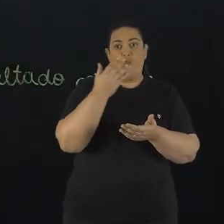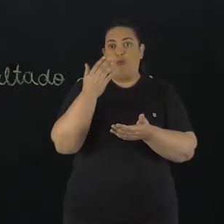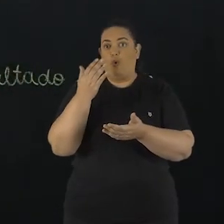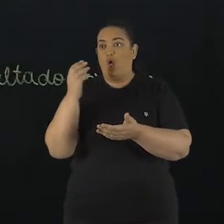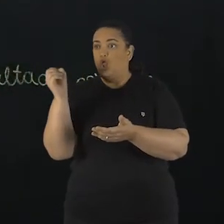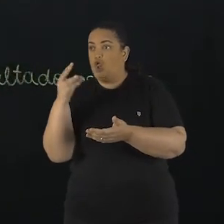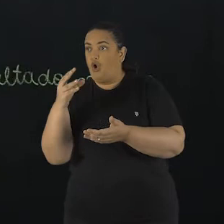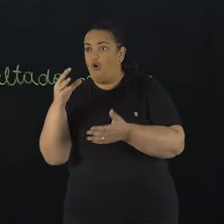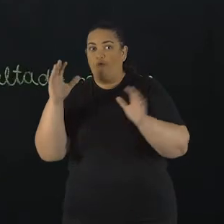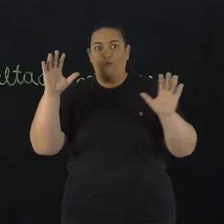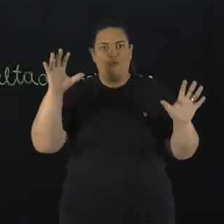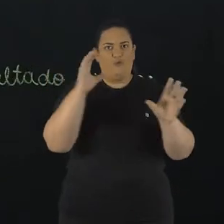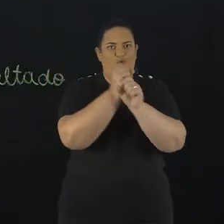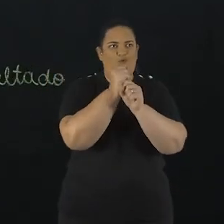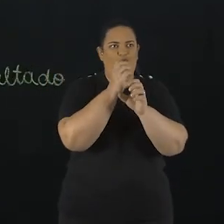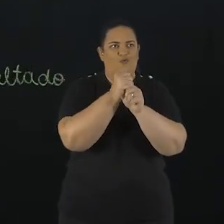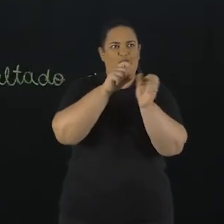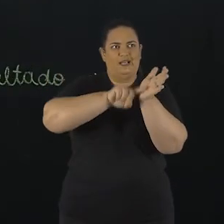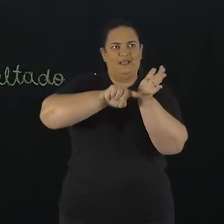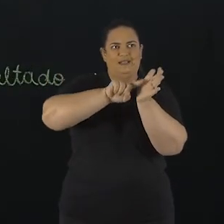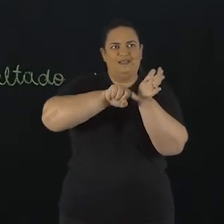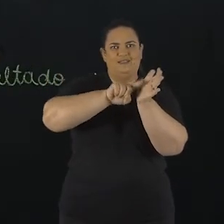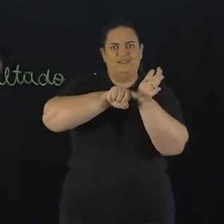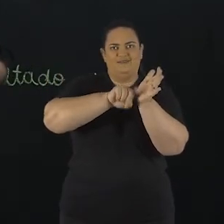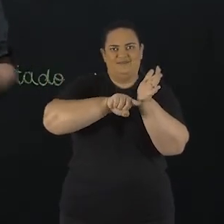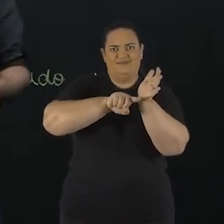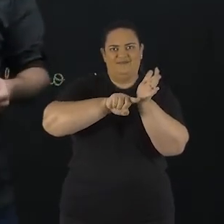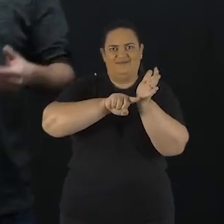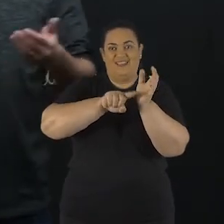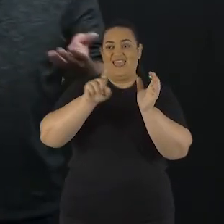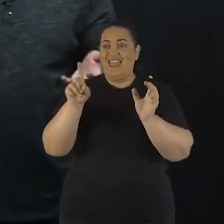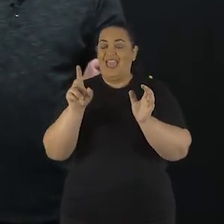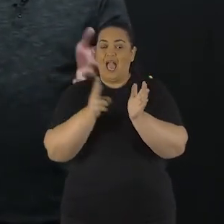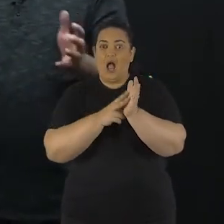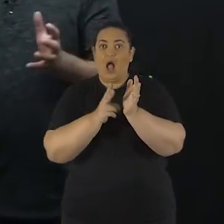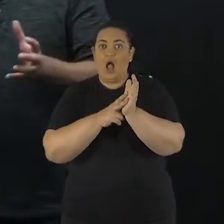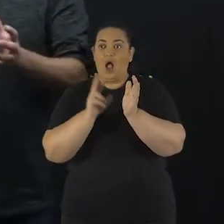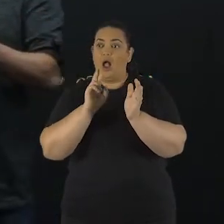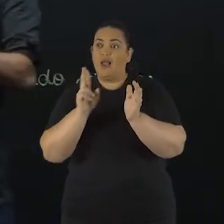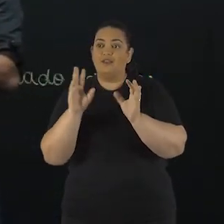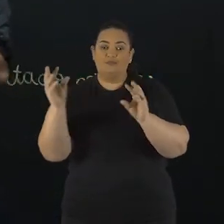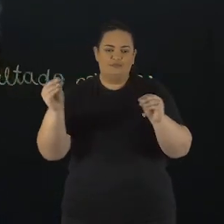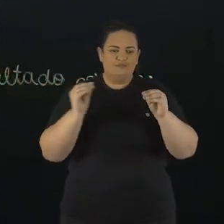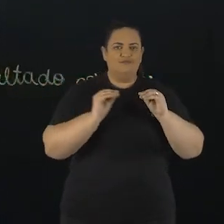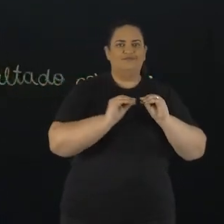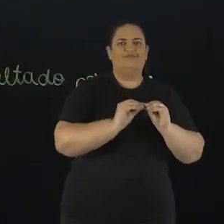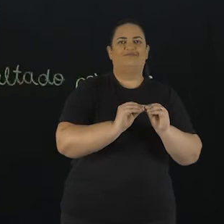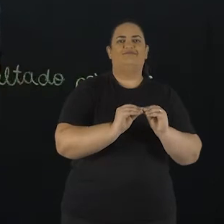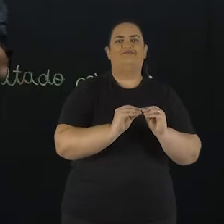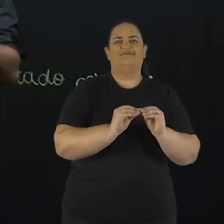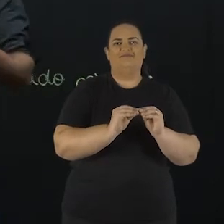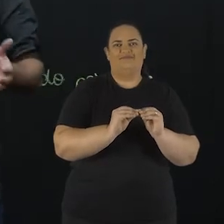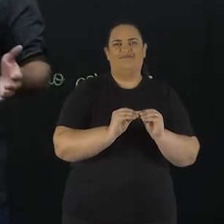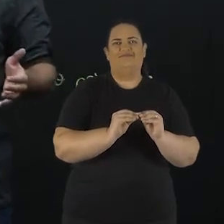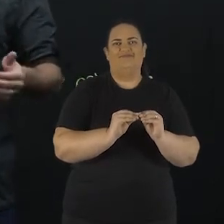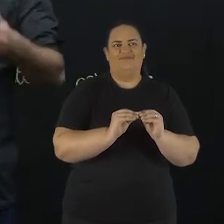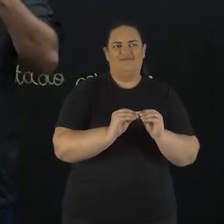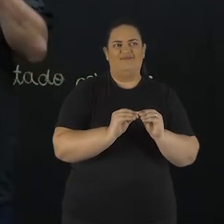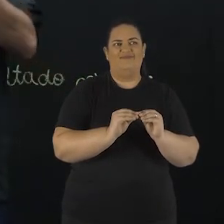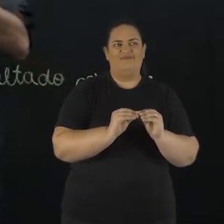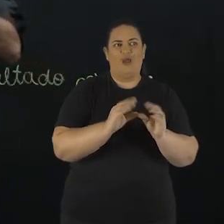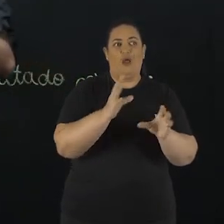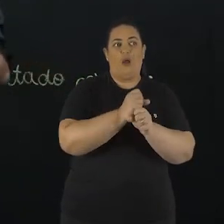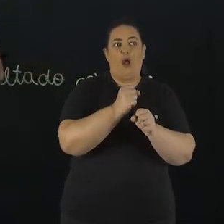esse resultado tem que ser dividido pelo preço original, ou seja, o preço antes de sofrer esse